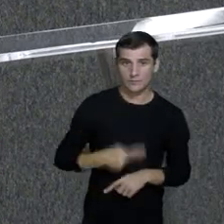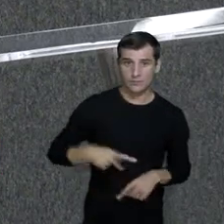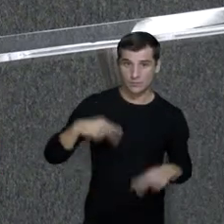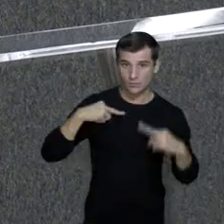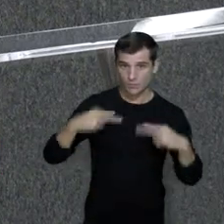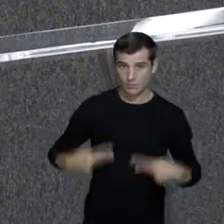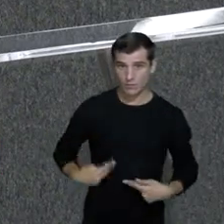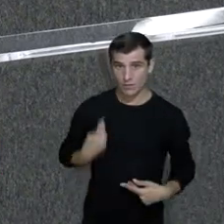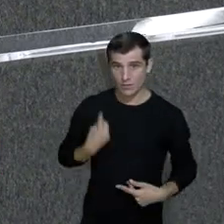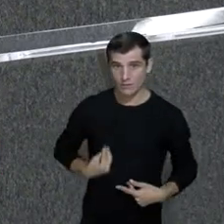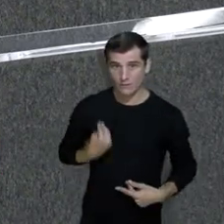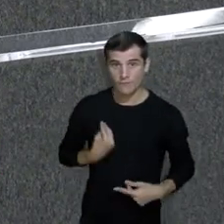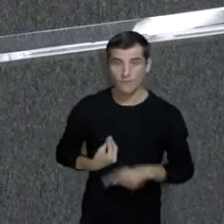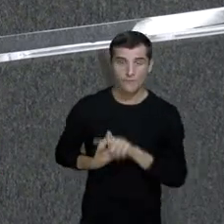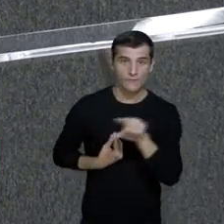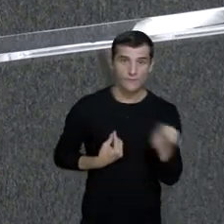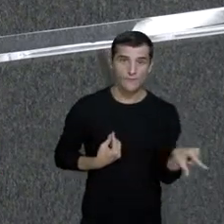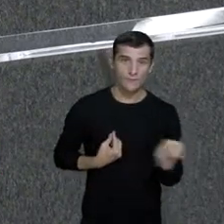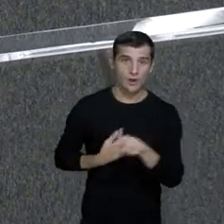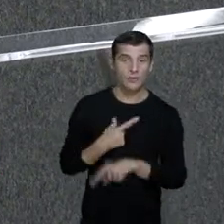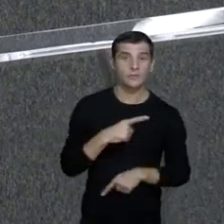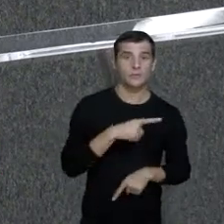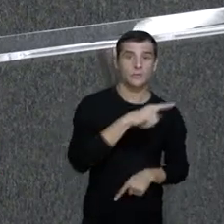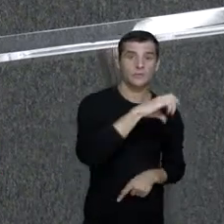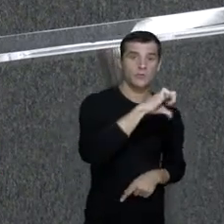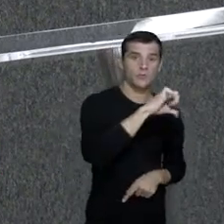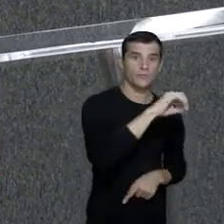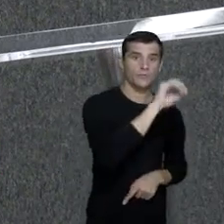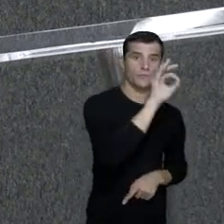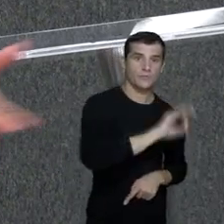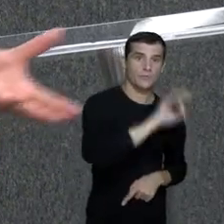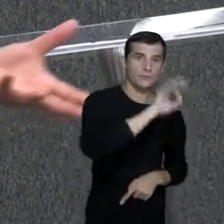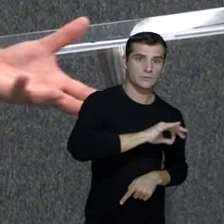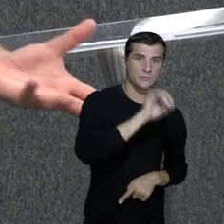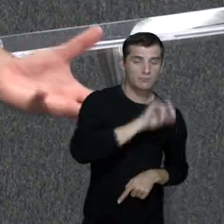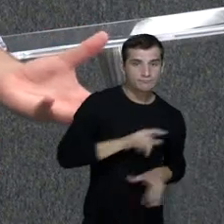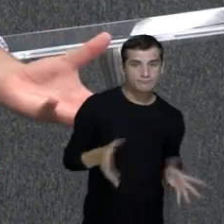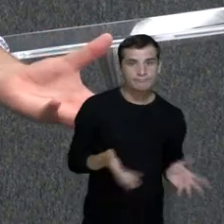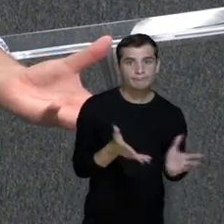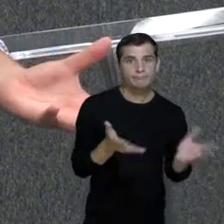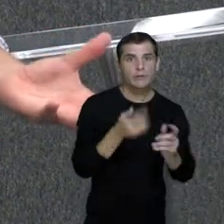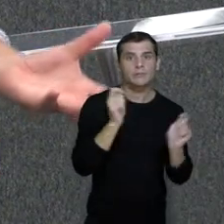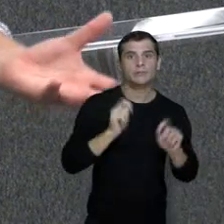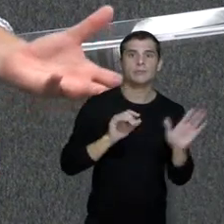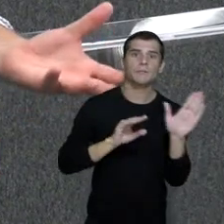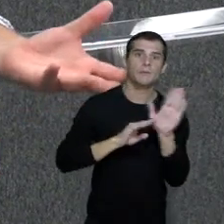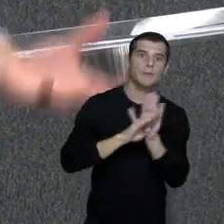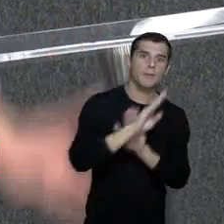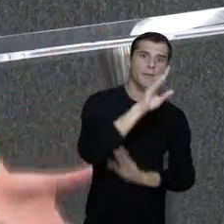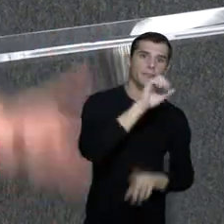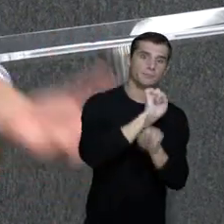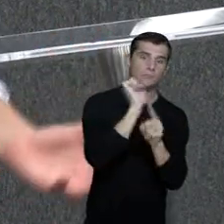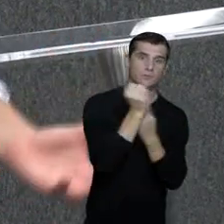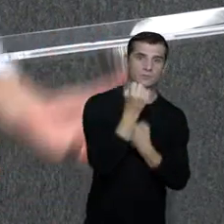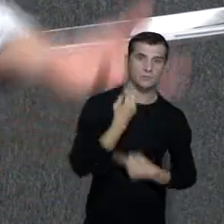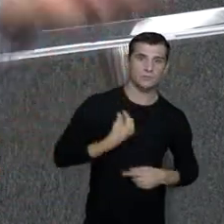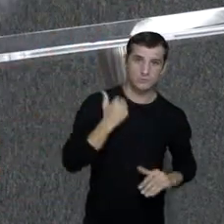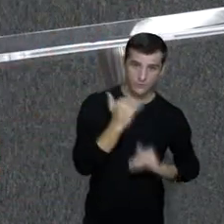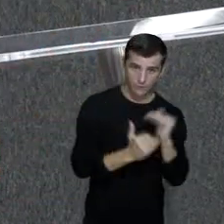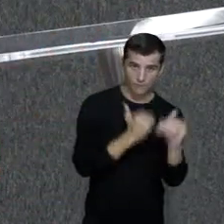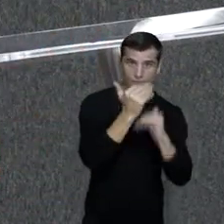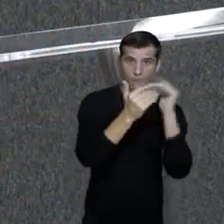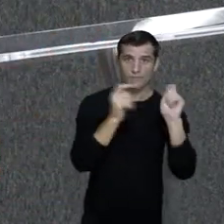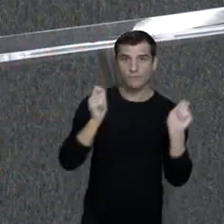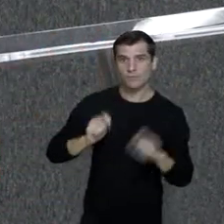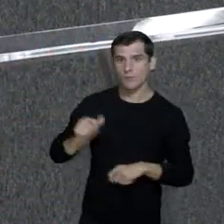E se a gente focar nesses 90% dos denominadores comuns a gente pode evoluir muito enquanto sociedade mulheres homens